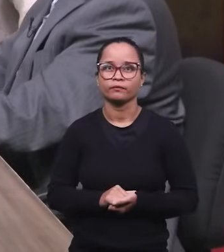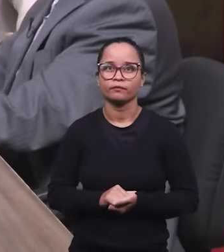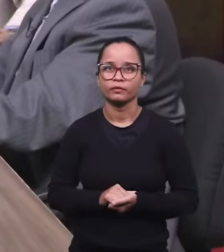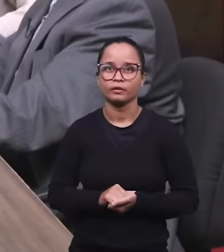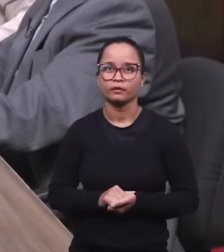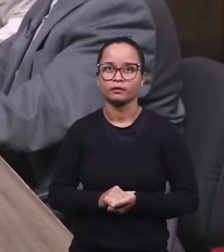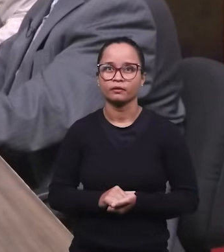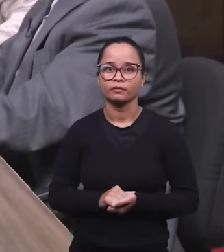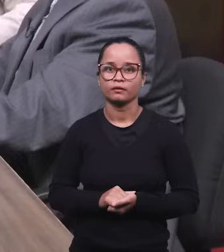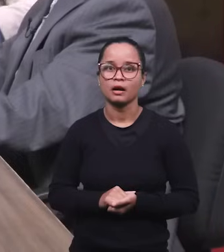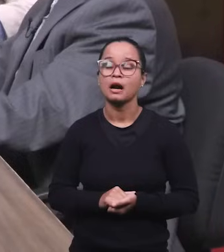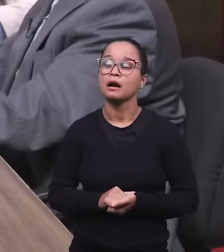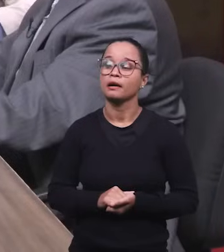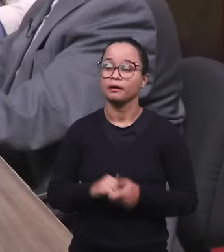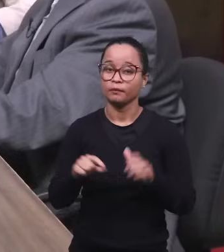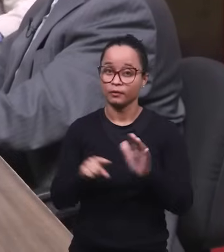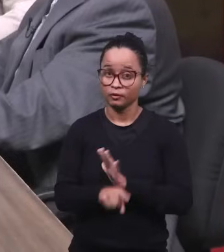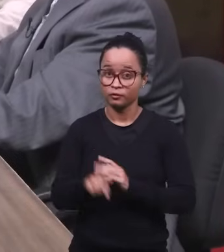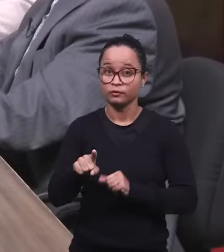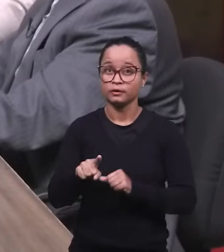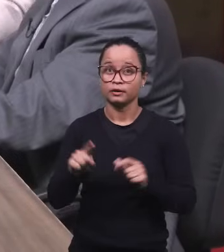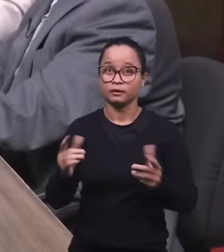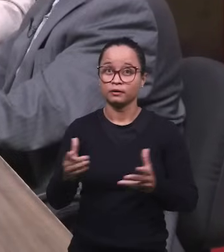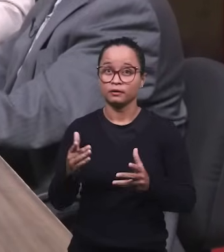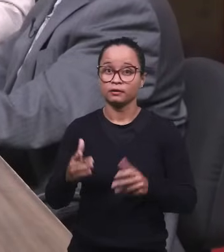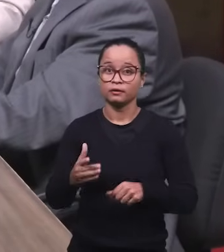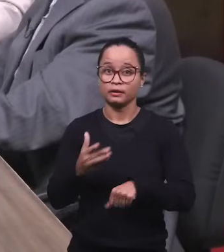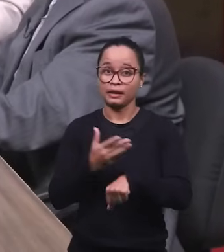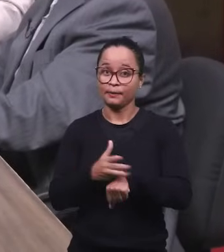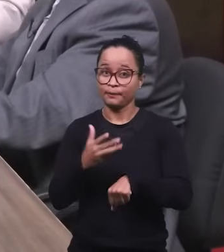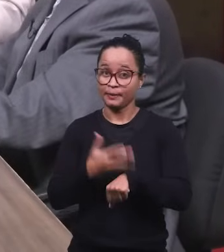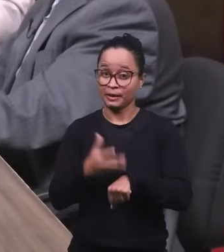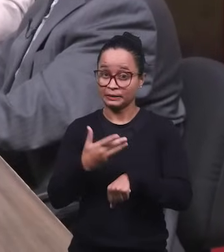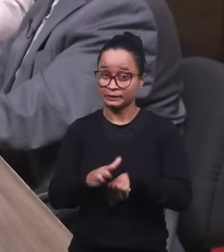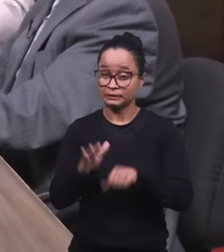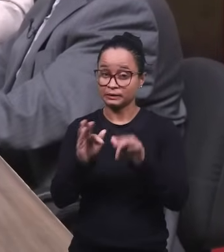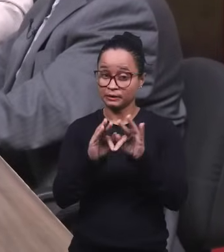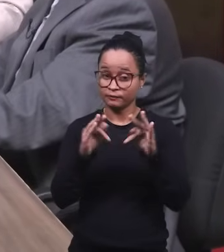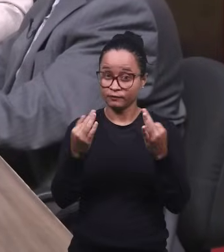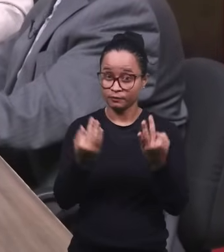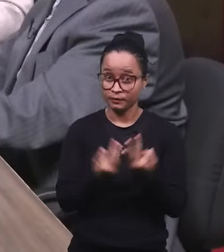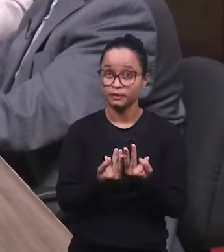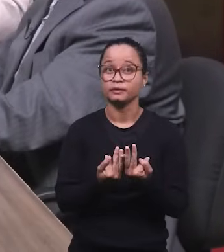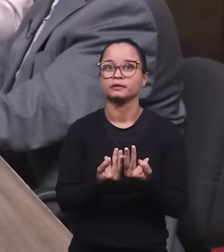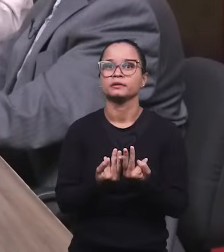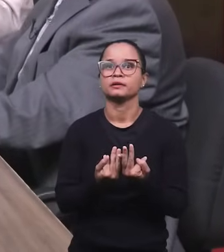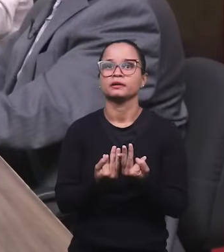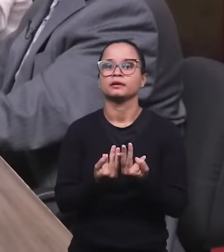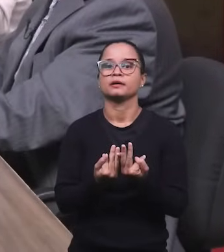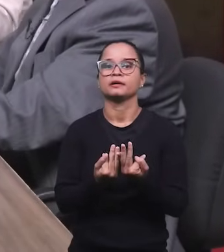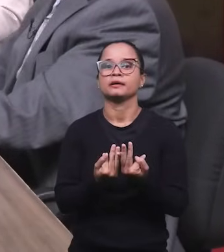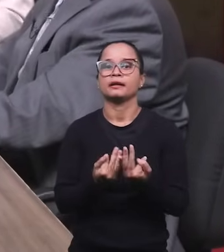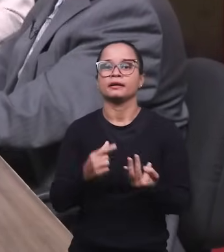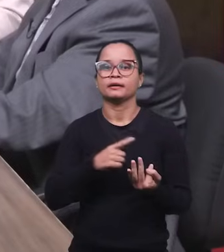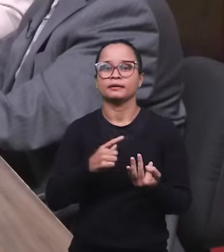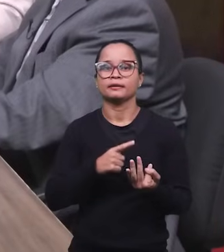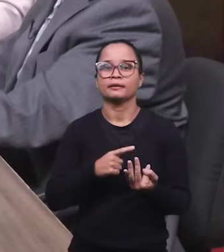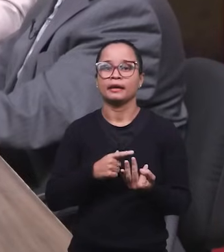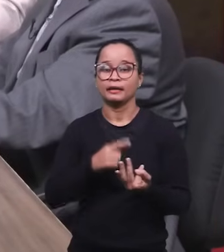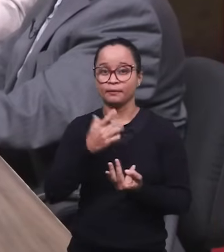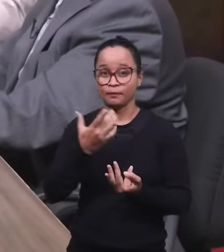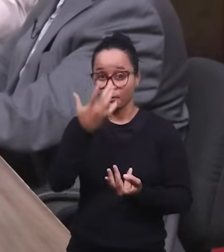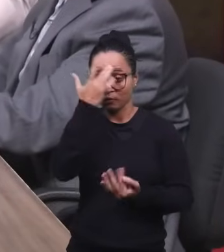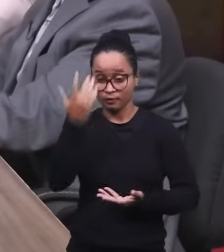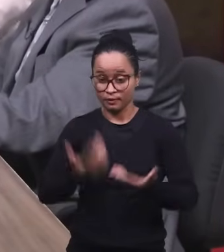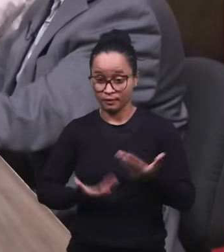ouvinte. A pergunta é o seguinte: numa aplicação prática na vida da família, do lar dividido, que é o nosso tema